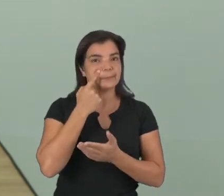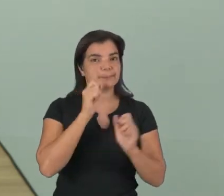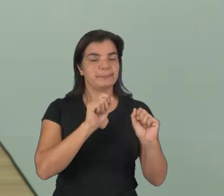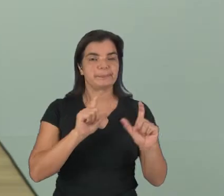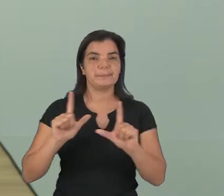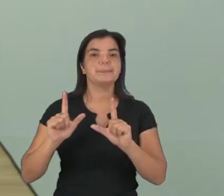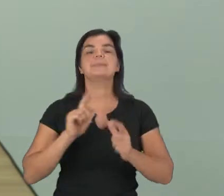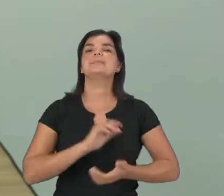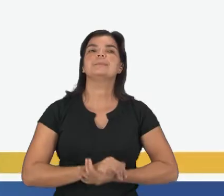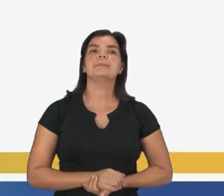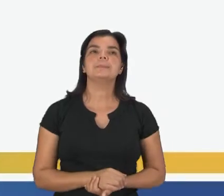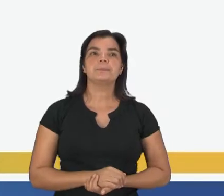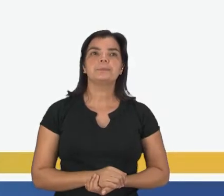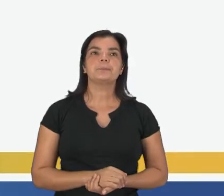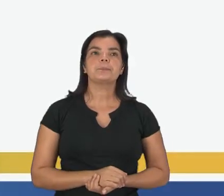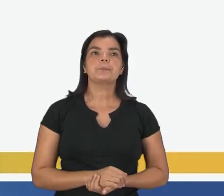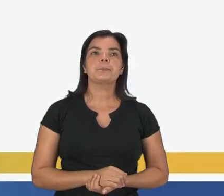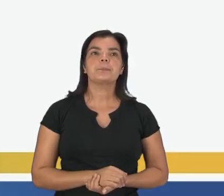na telinha.